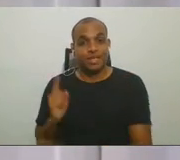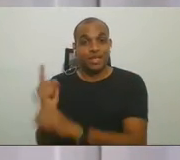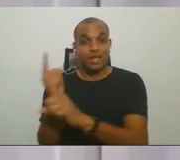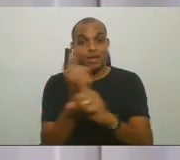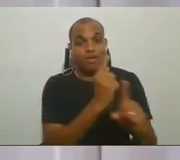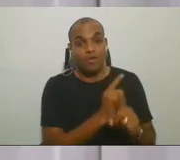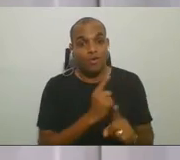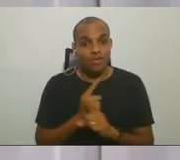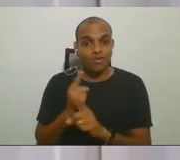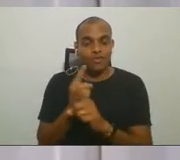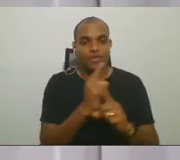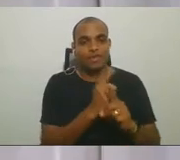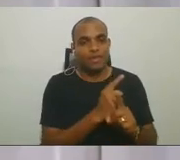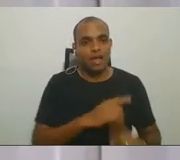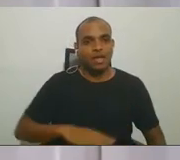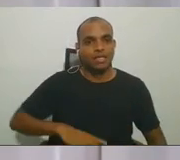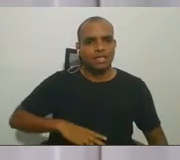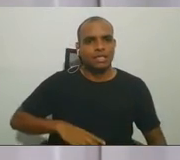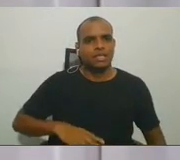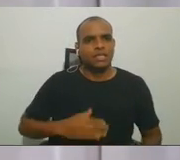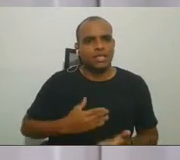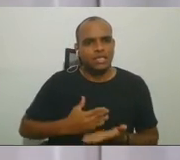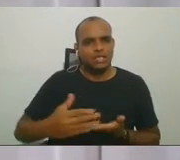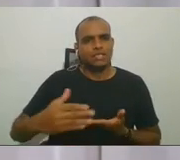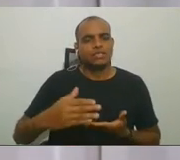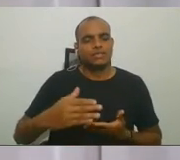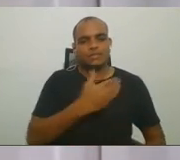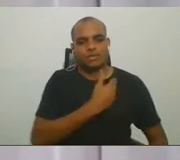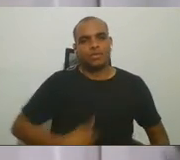neste momento no governo brasileiro.